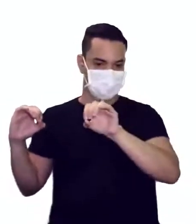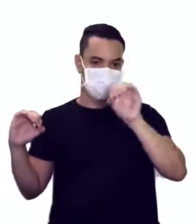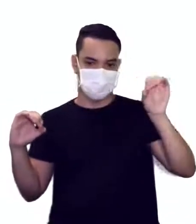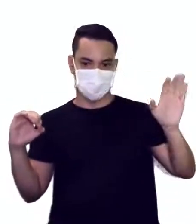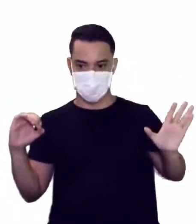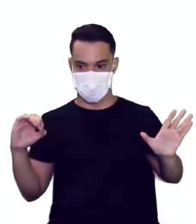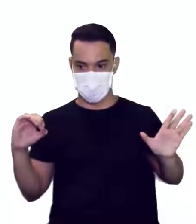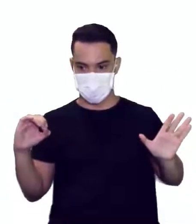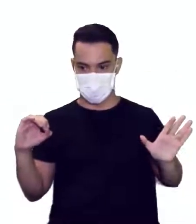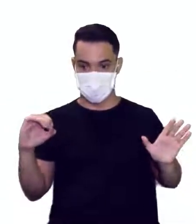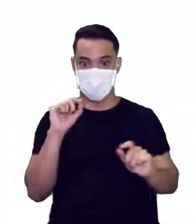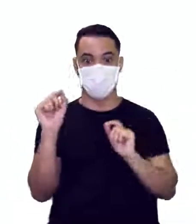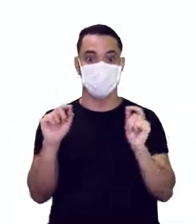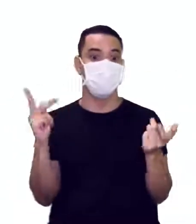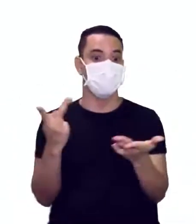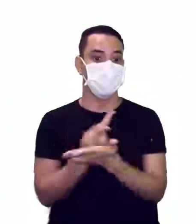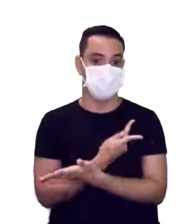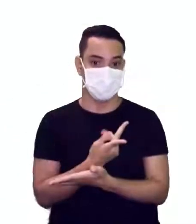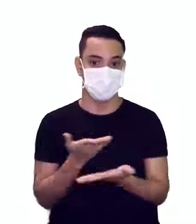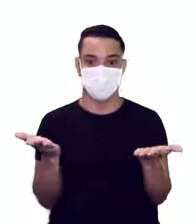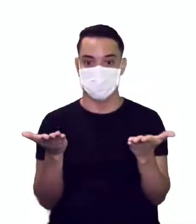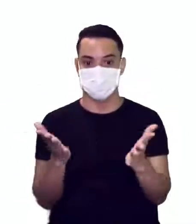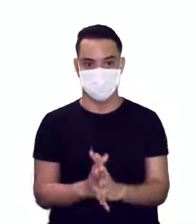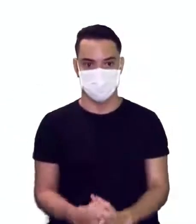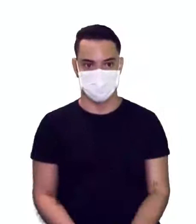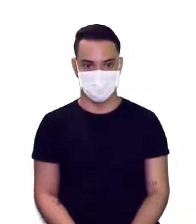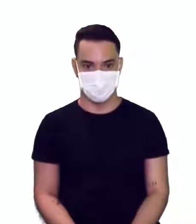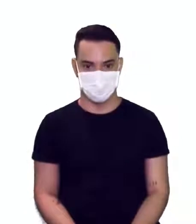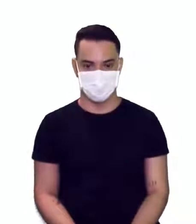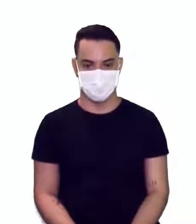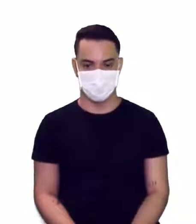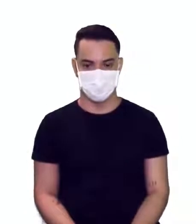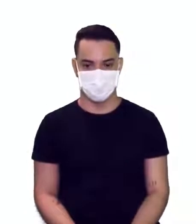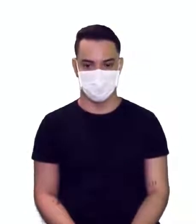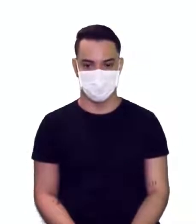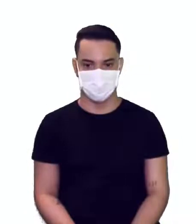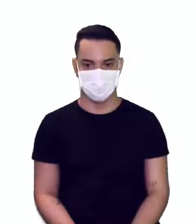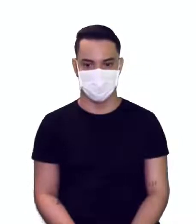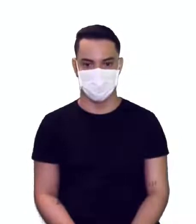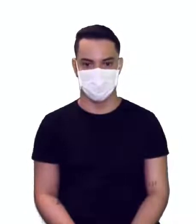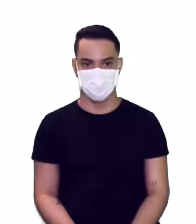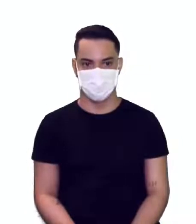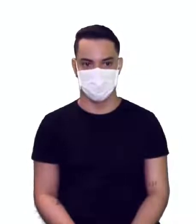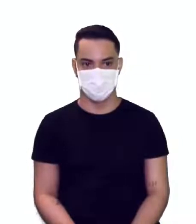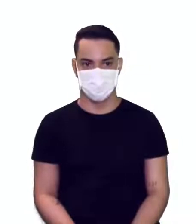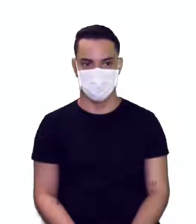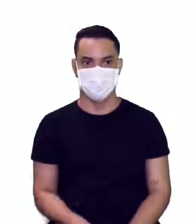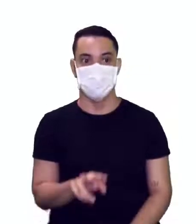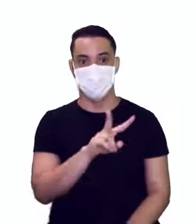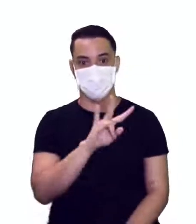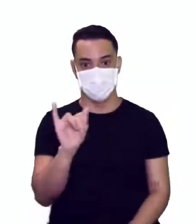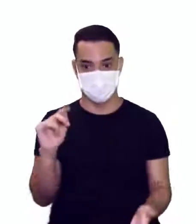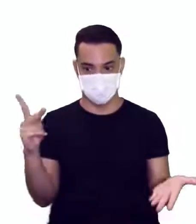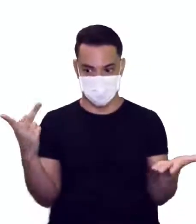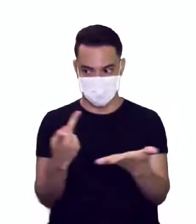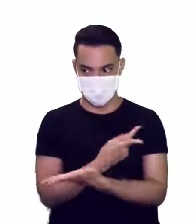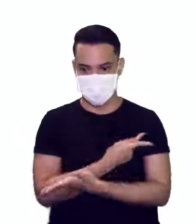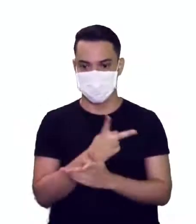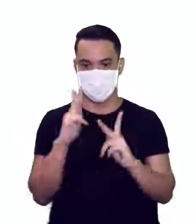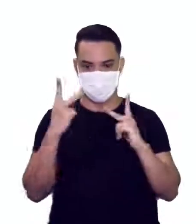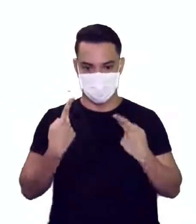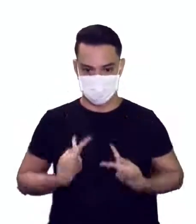perto. Pessoal, o que vai acontecer nesse caso ali? Vai acontecer que o corpo vai ficar